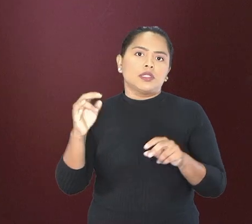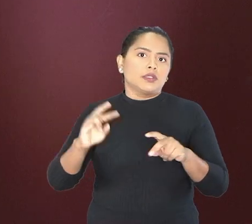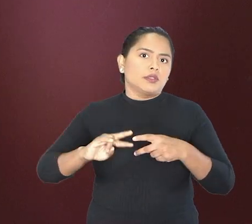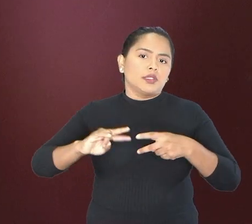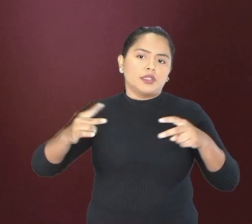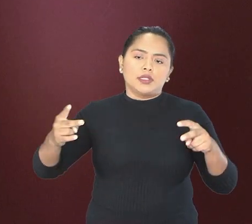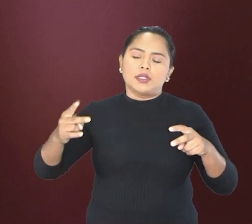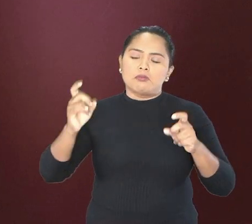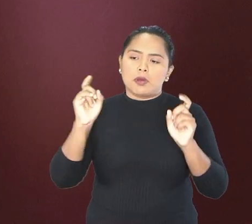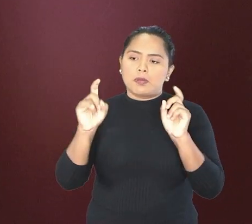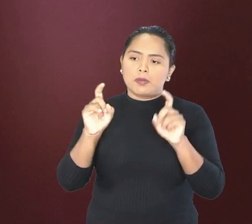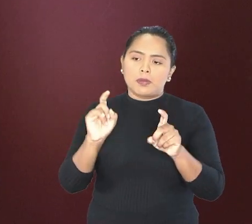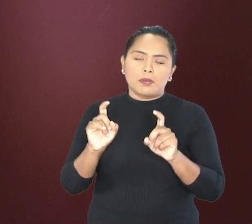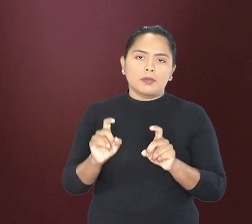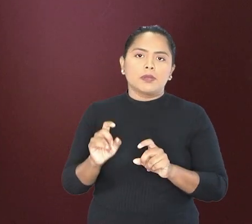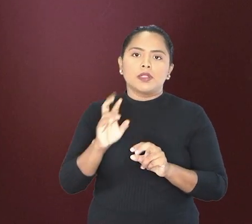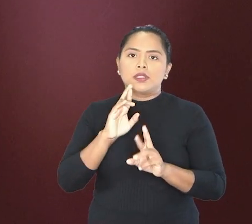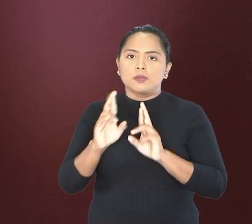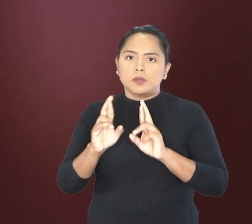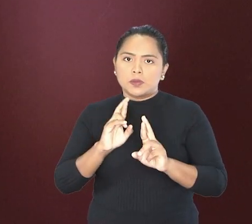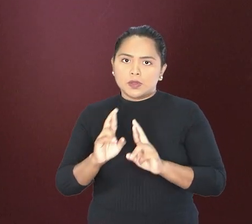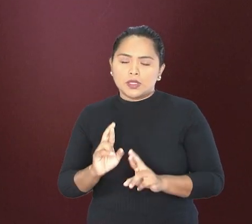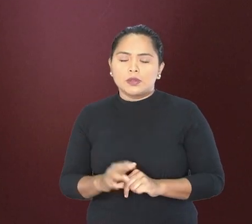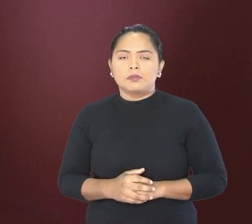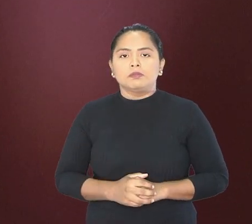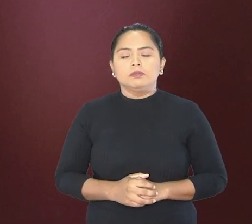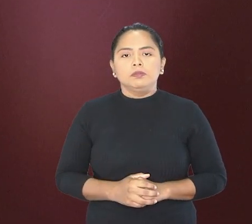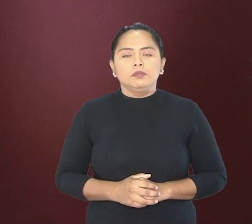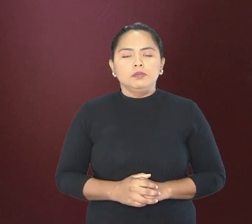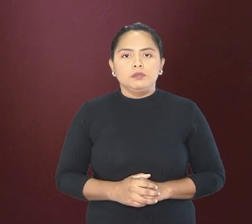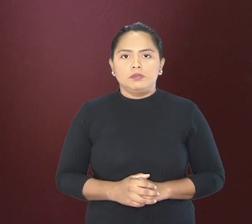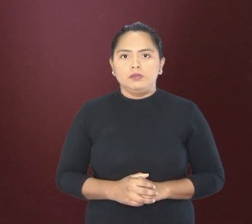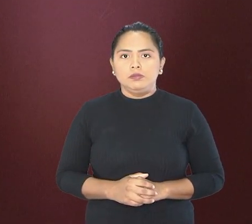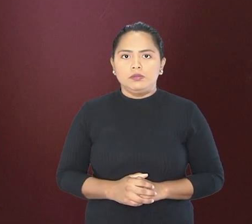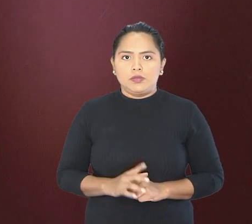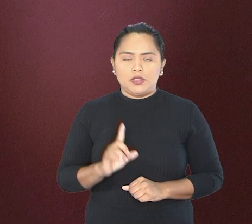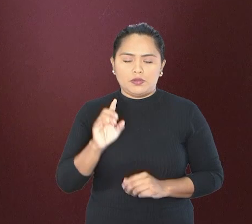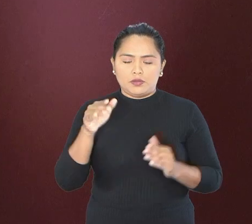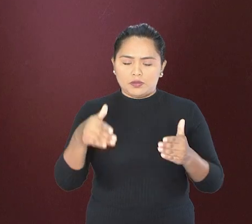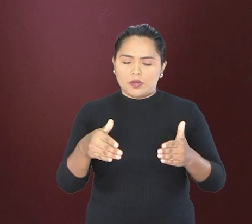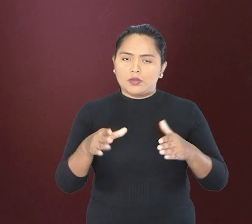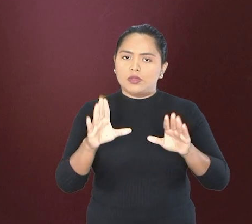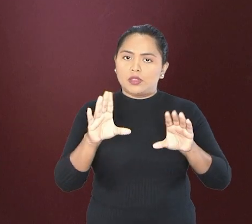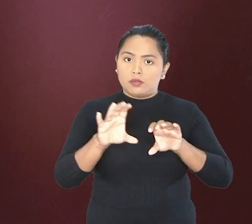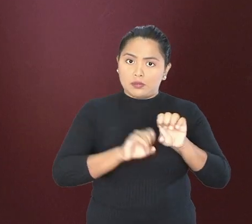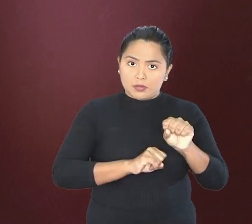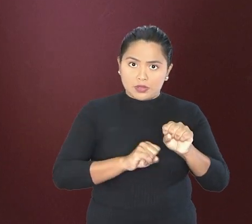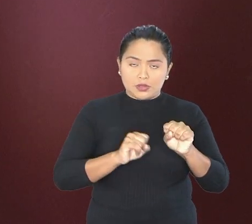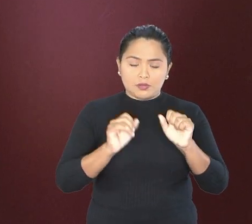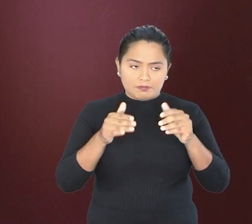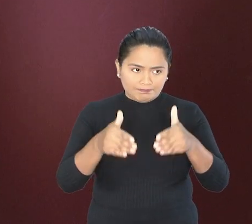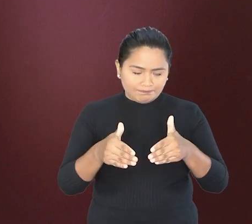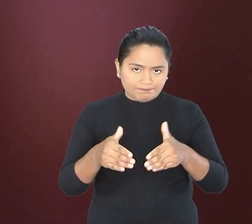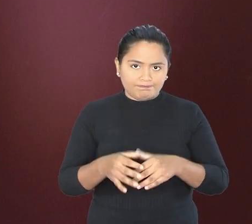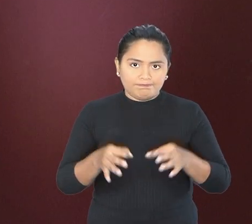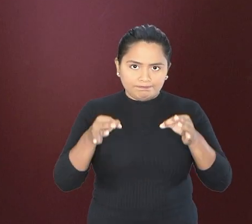determinadas condutas, ou de agir de determinadas formas, baseado nas capacitações que têm sido